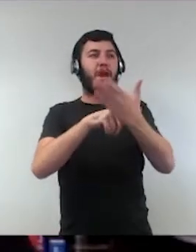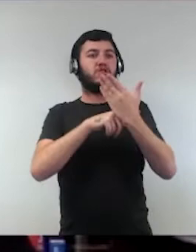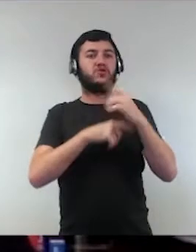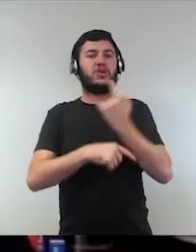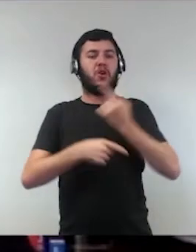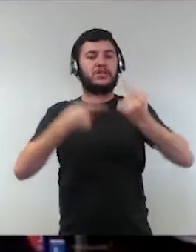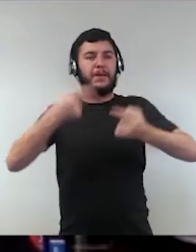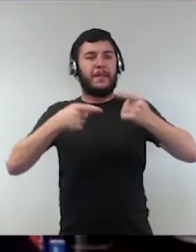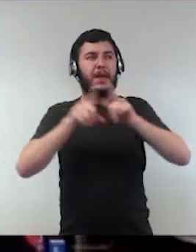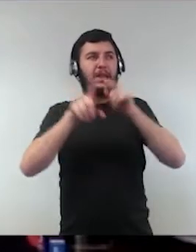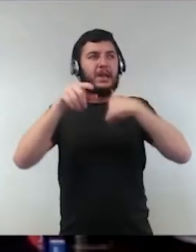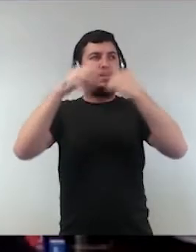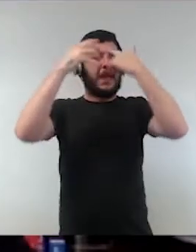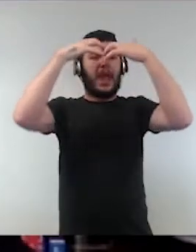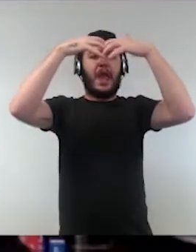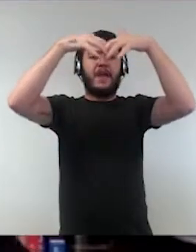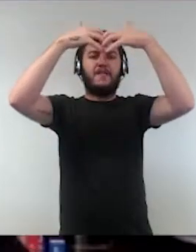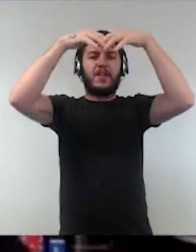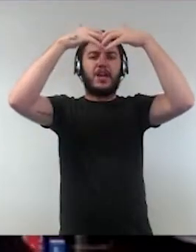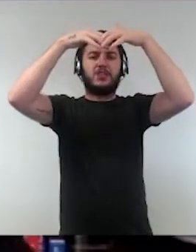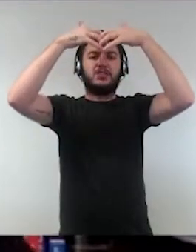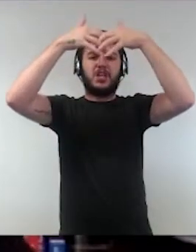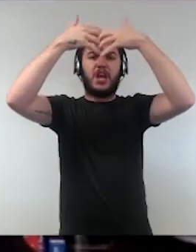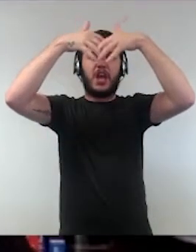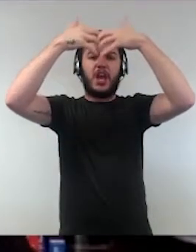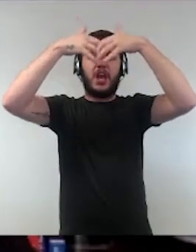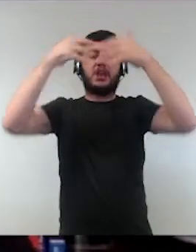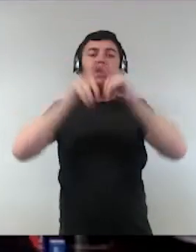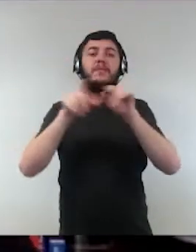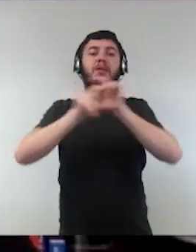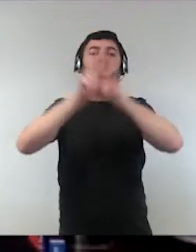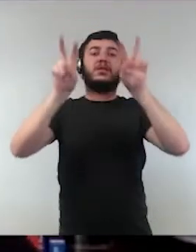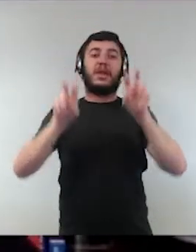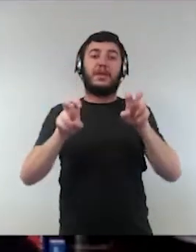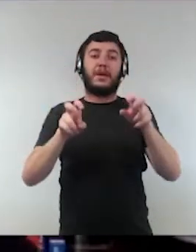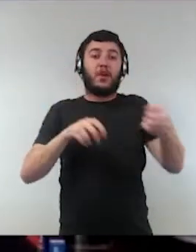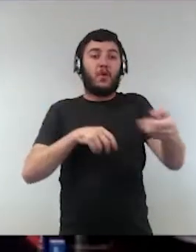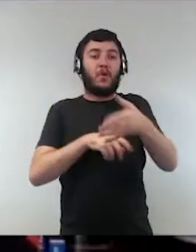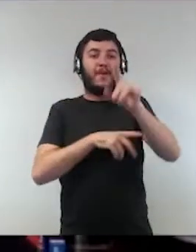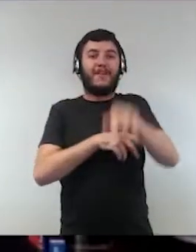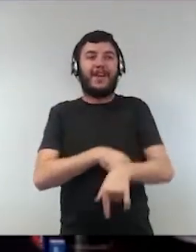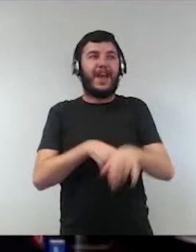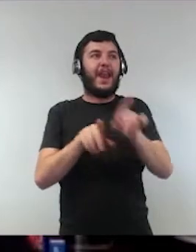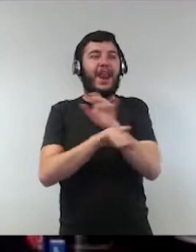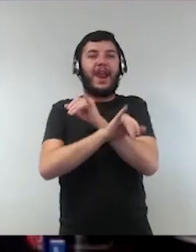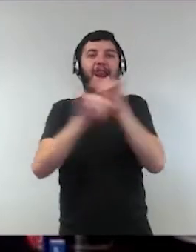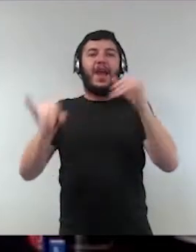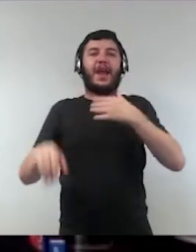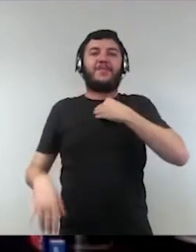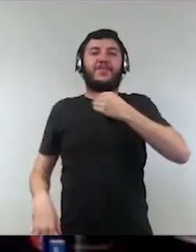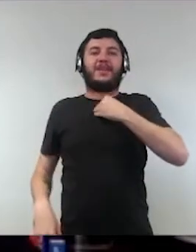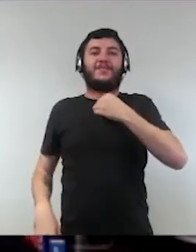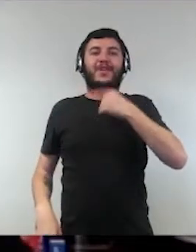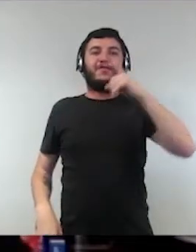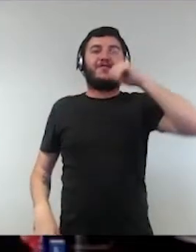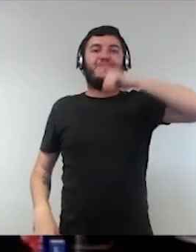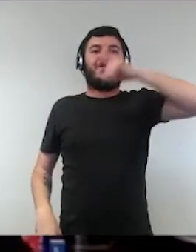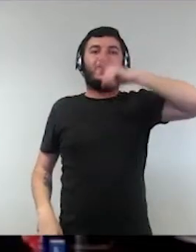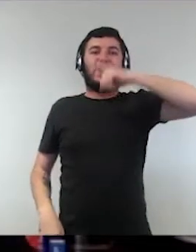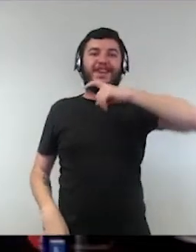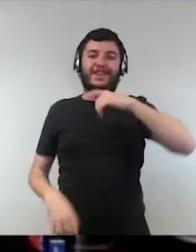um tema que ainda também está bem atual relativamente a fake news. Há um dos tópicos do projeto,